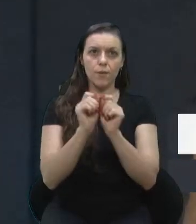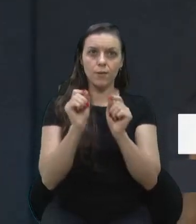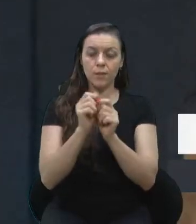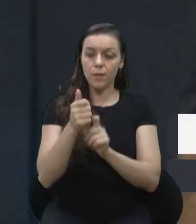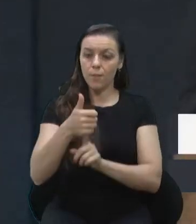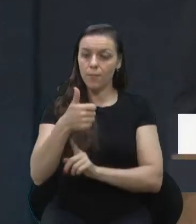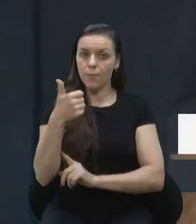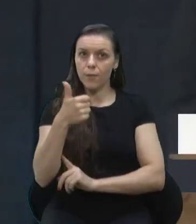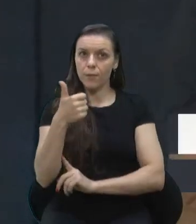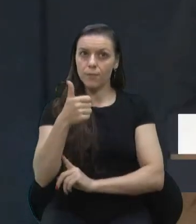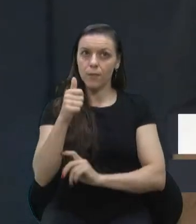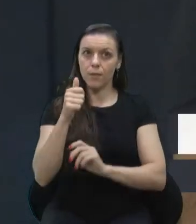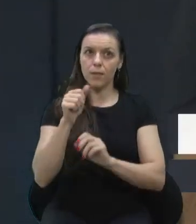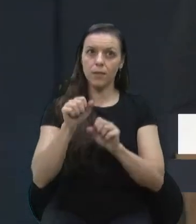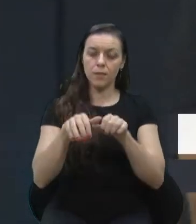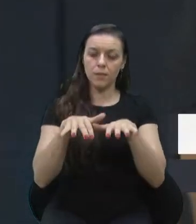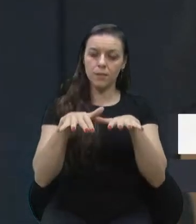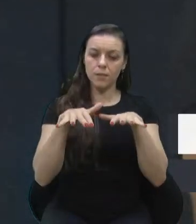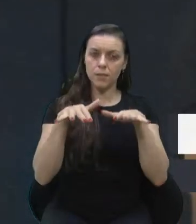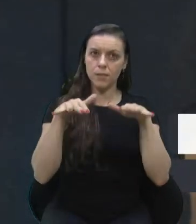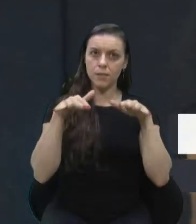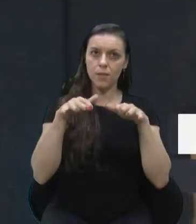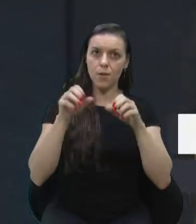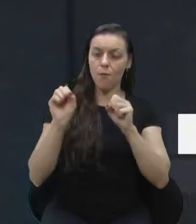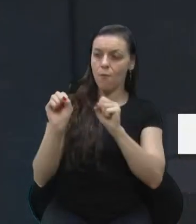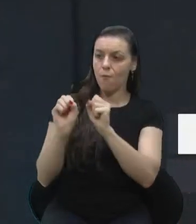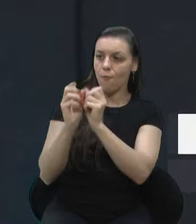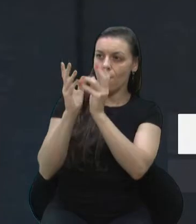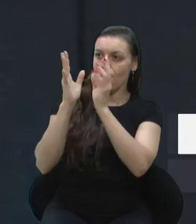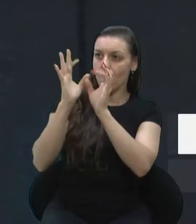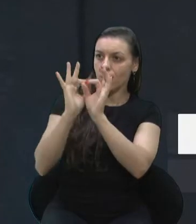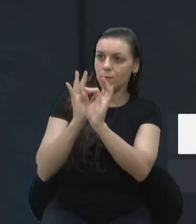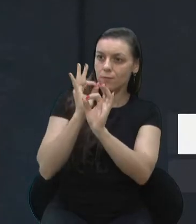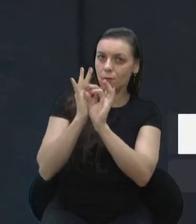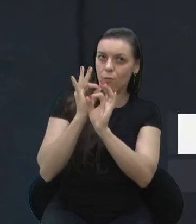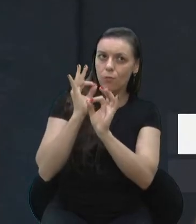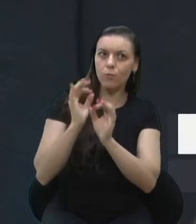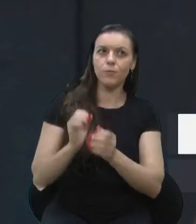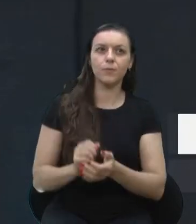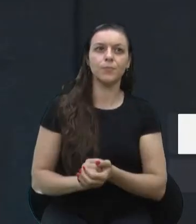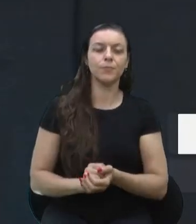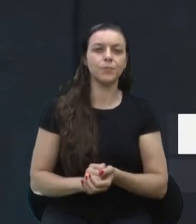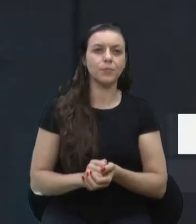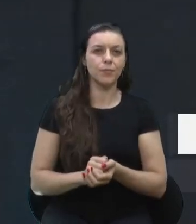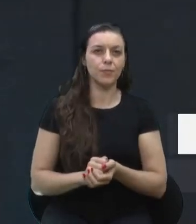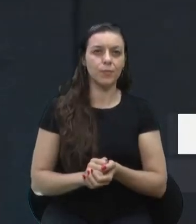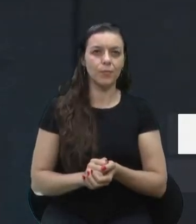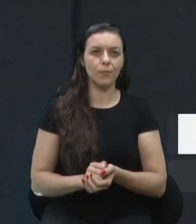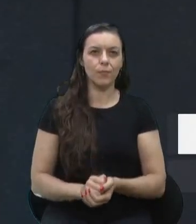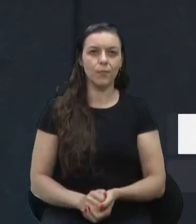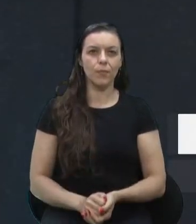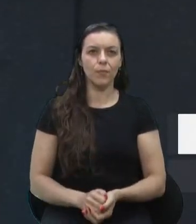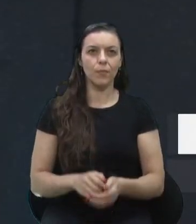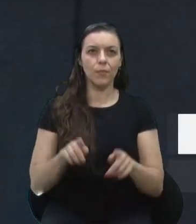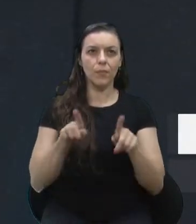primeira sessão aqui na Festa Nacional da Uva. Eu quero fazer